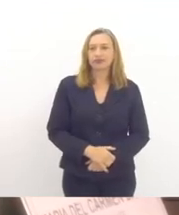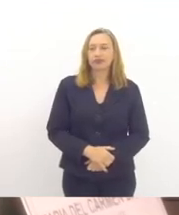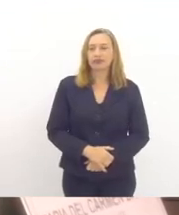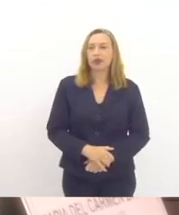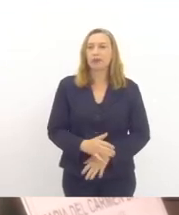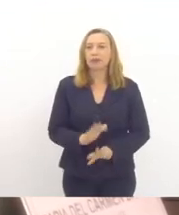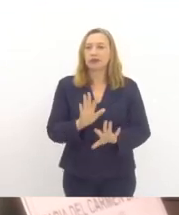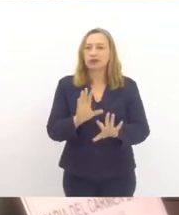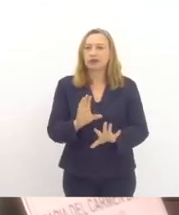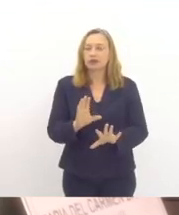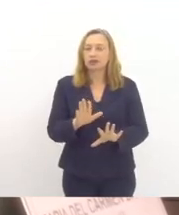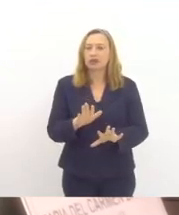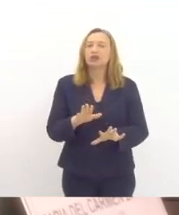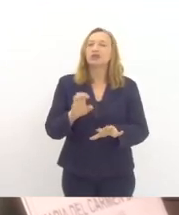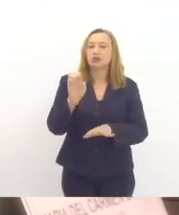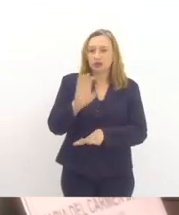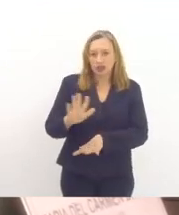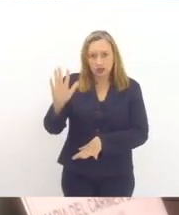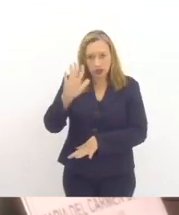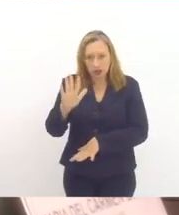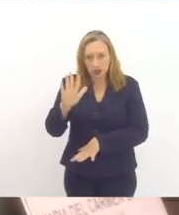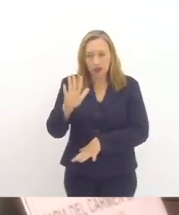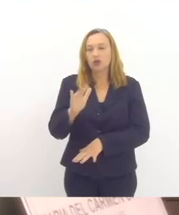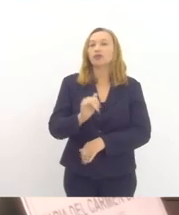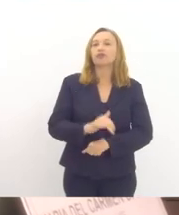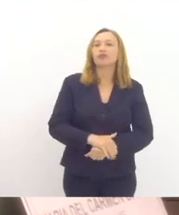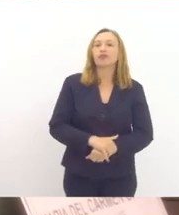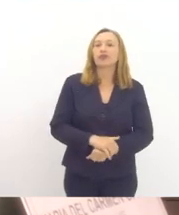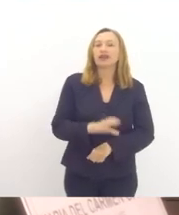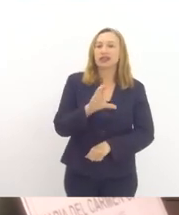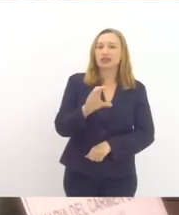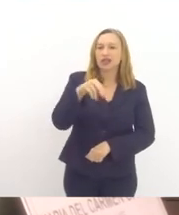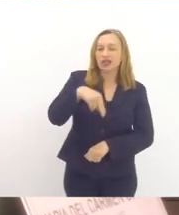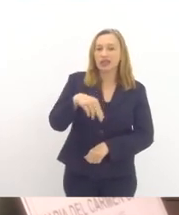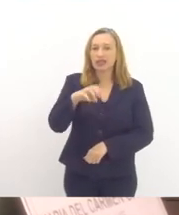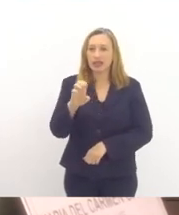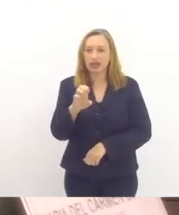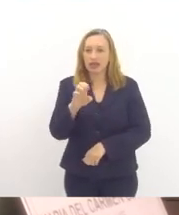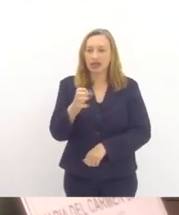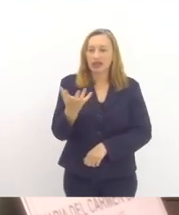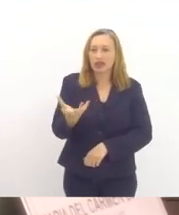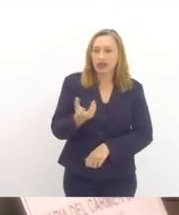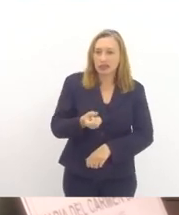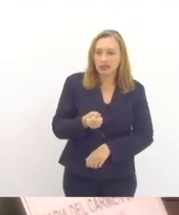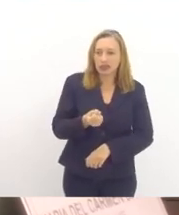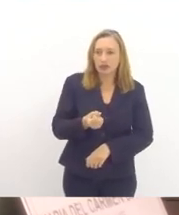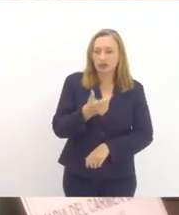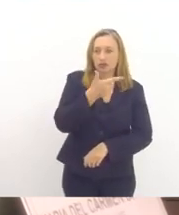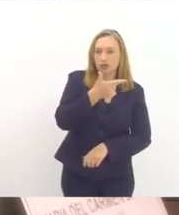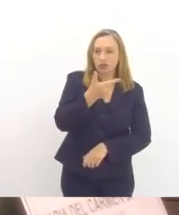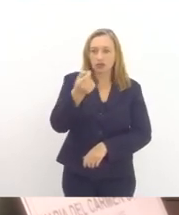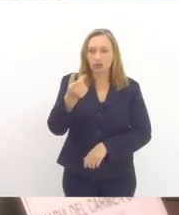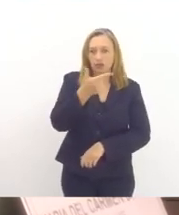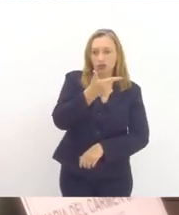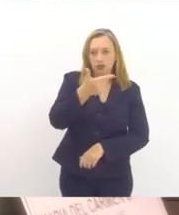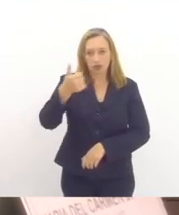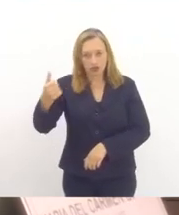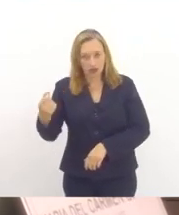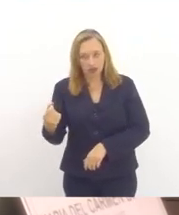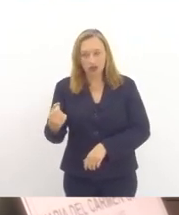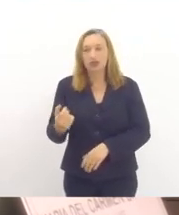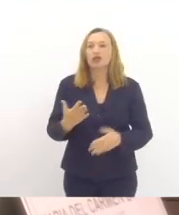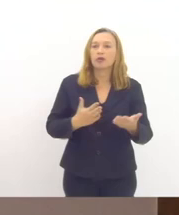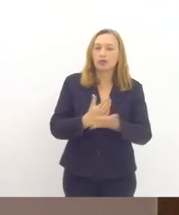perdão, no âmbito nacional, o parecer CNE-SEB de 2 de 2020, que já está aprovado